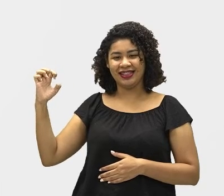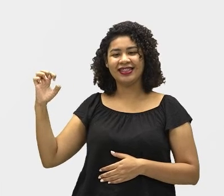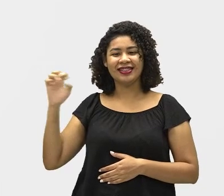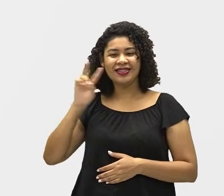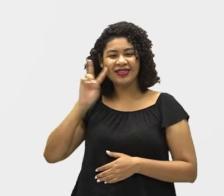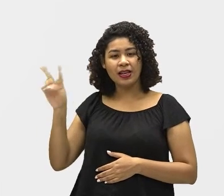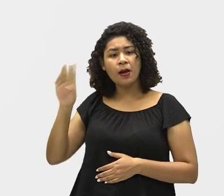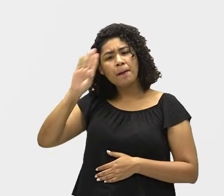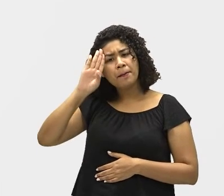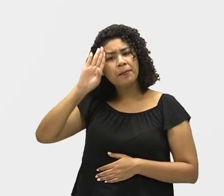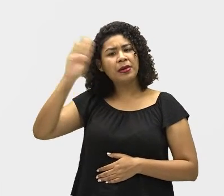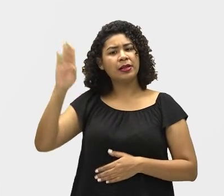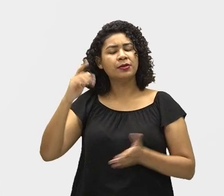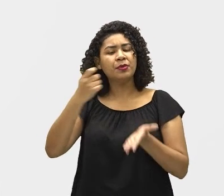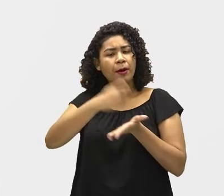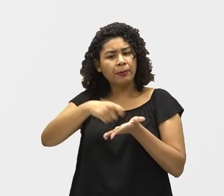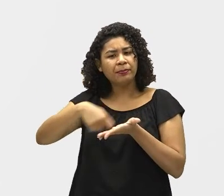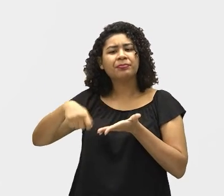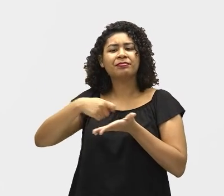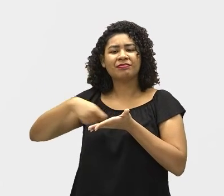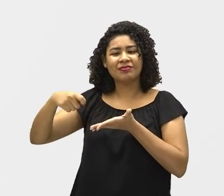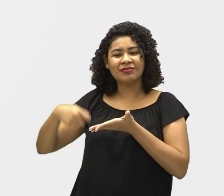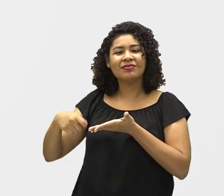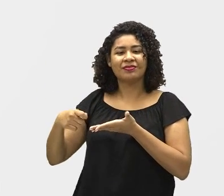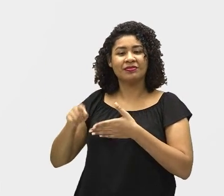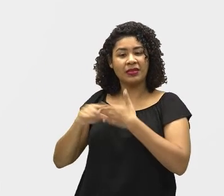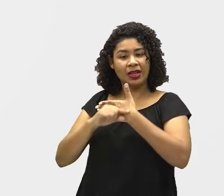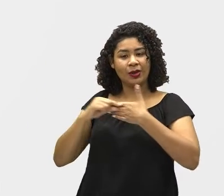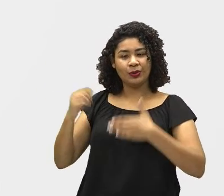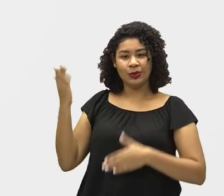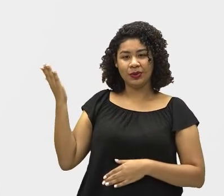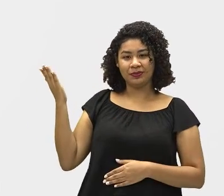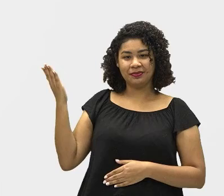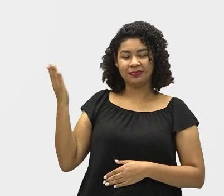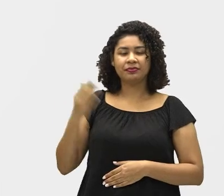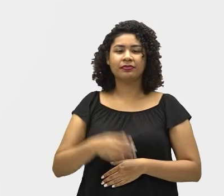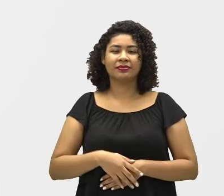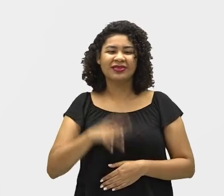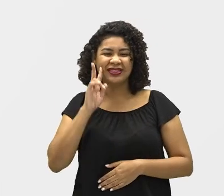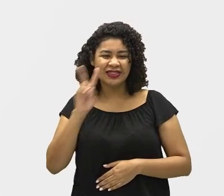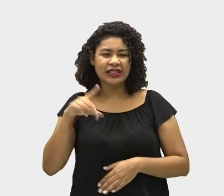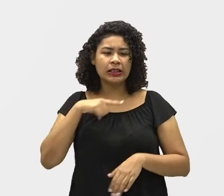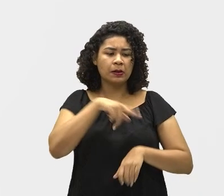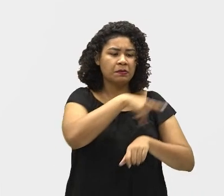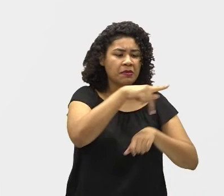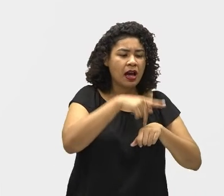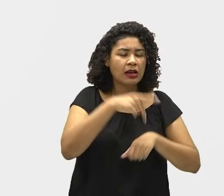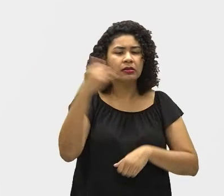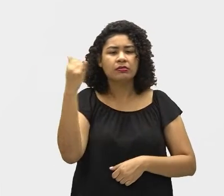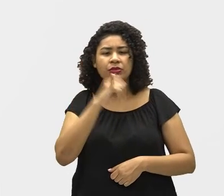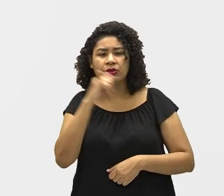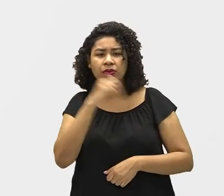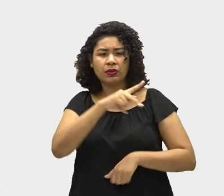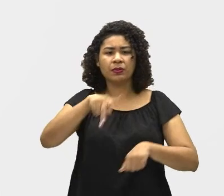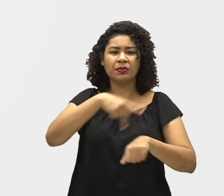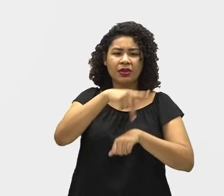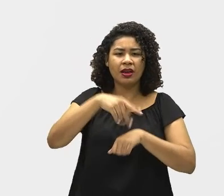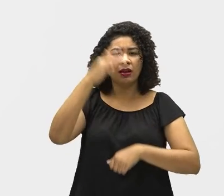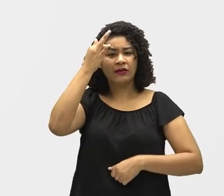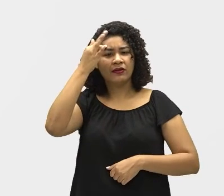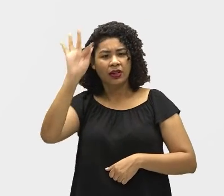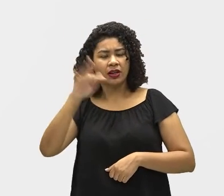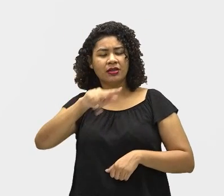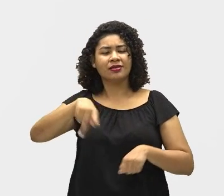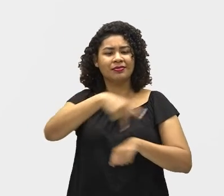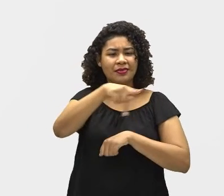principais obras destacadas do Miguel de Cervantes. Então você observa que nós temos Espanha, temos Itália, temos França, temos